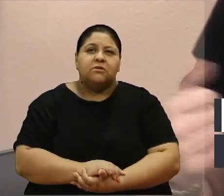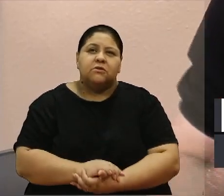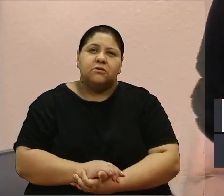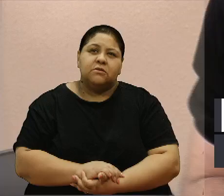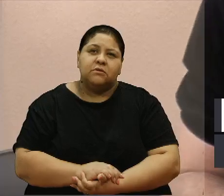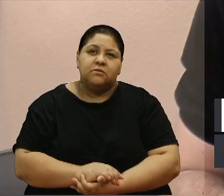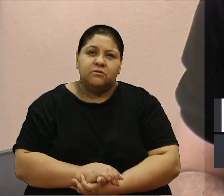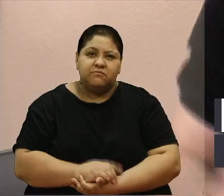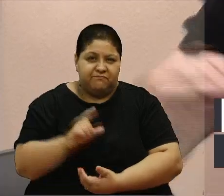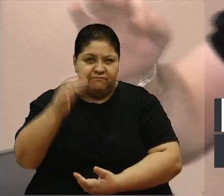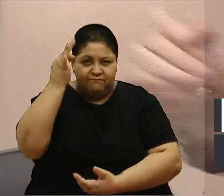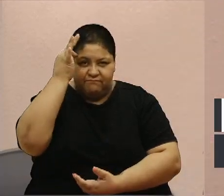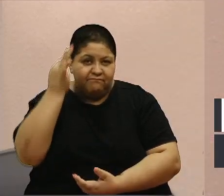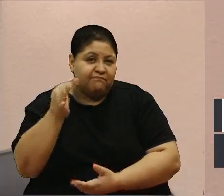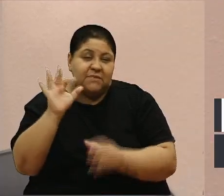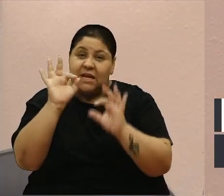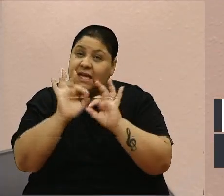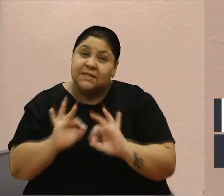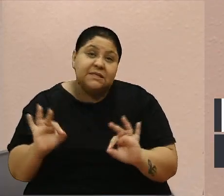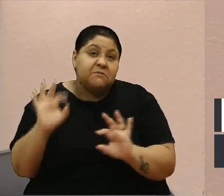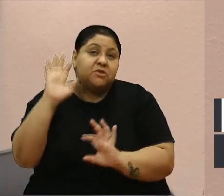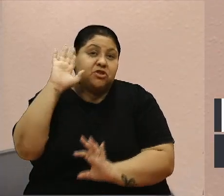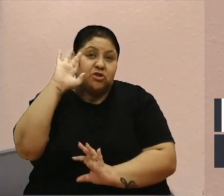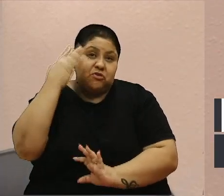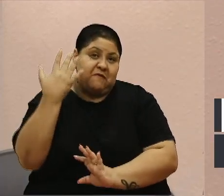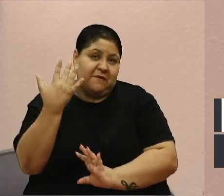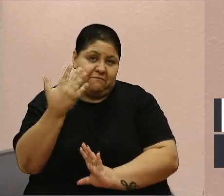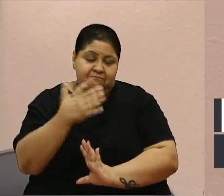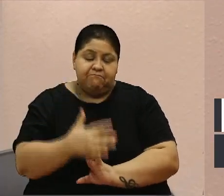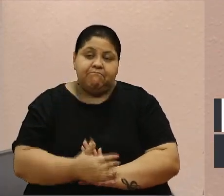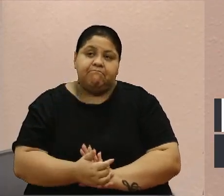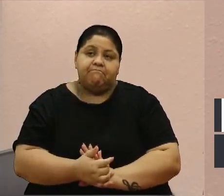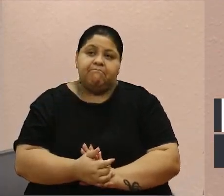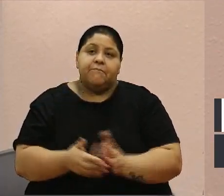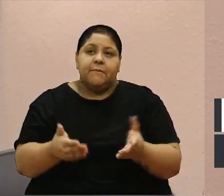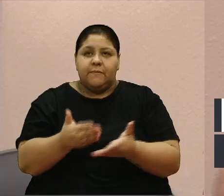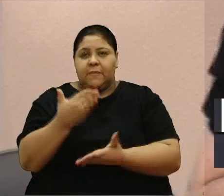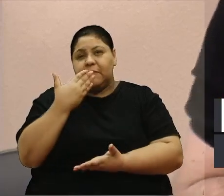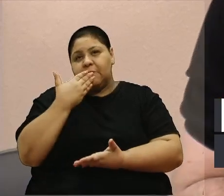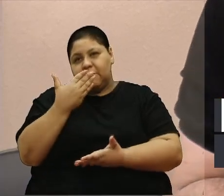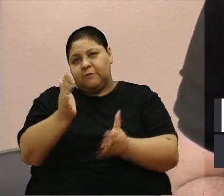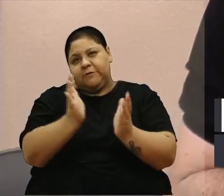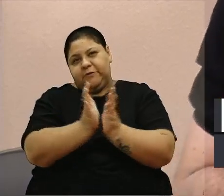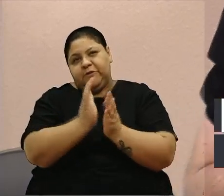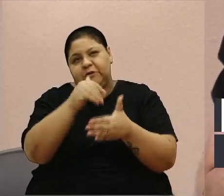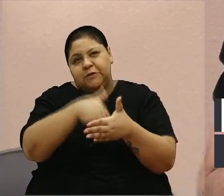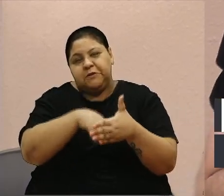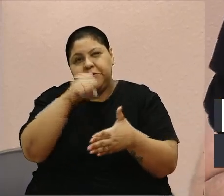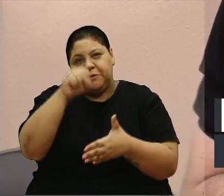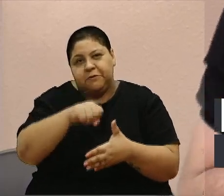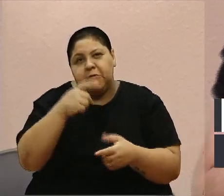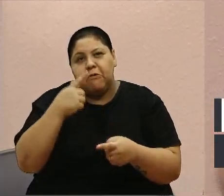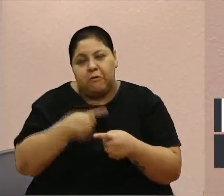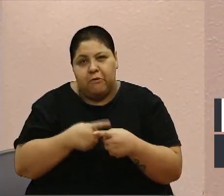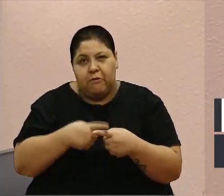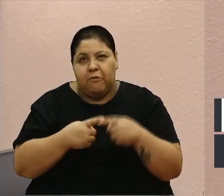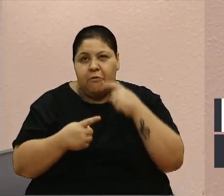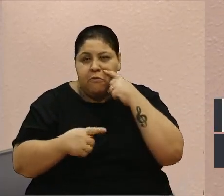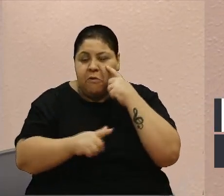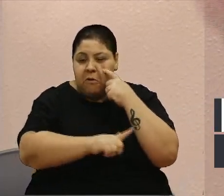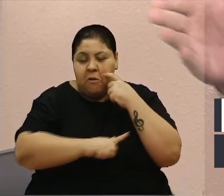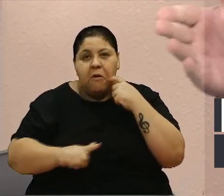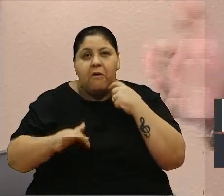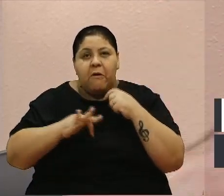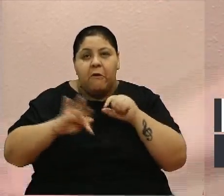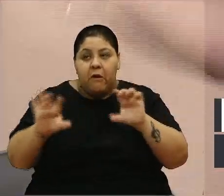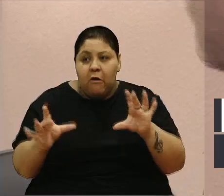O senhor entendeu? É simples de resolver, é simples. Então, aqui peço que os colegas votem favorável justamente para isso e que o governo federal